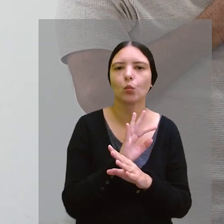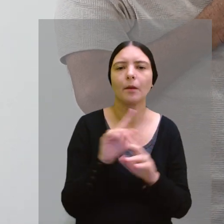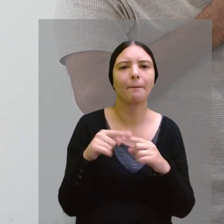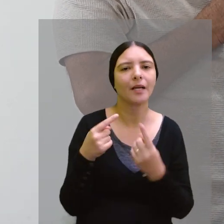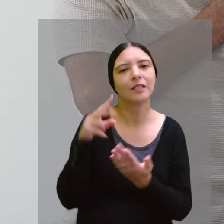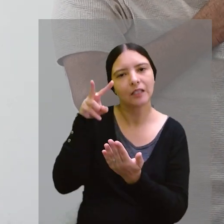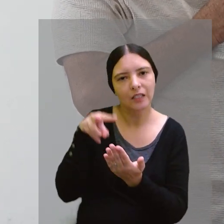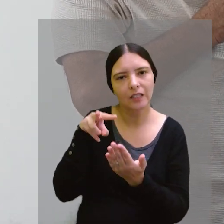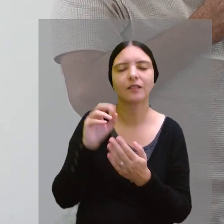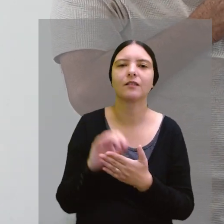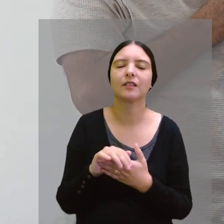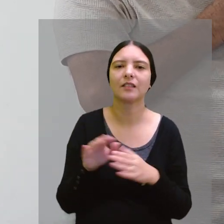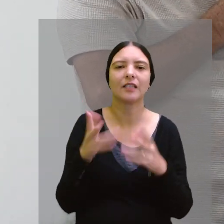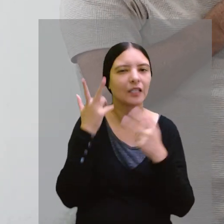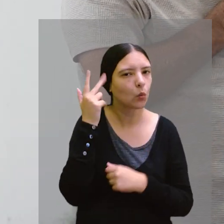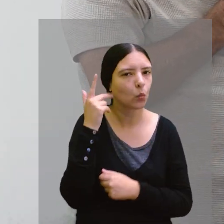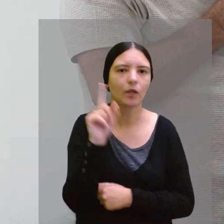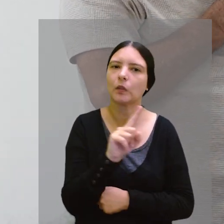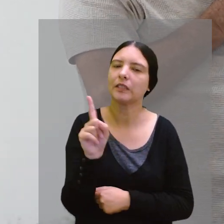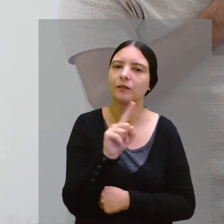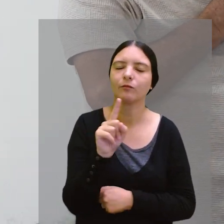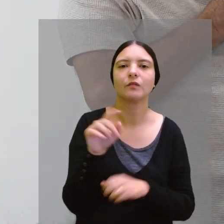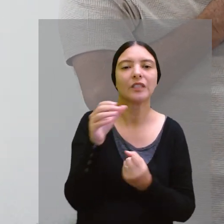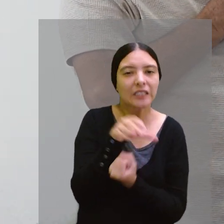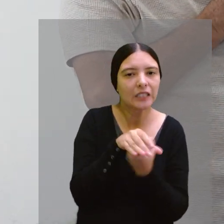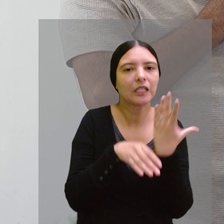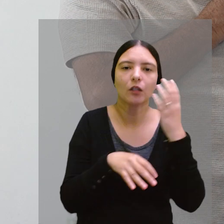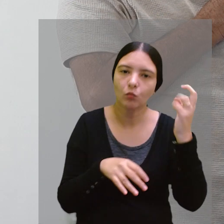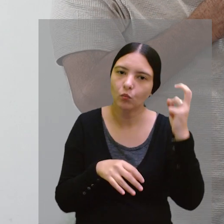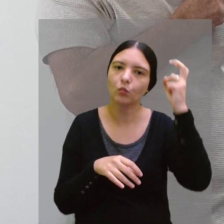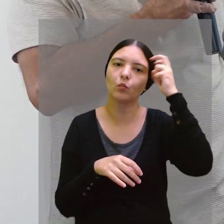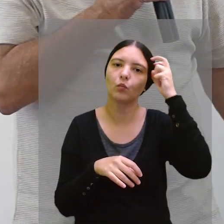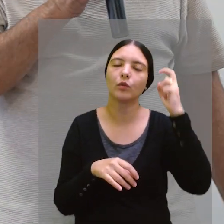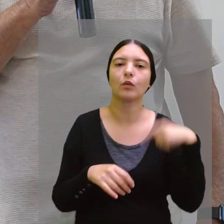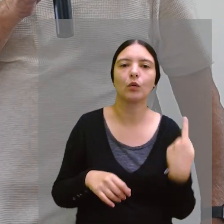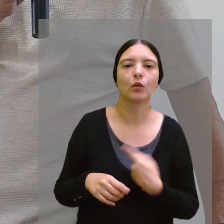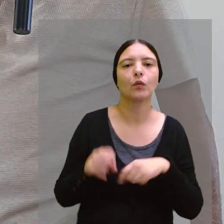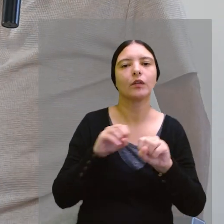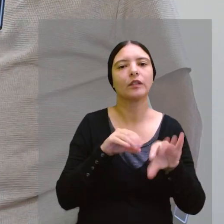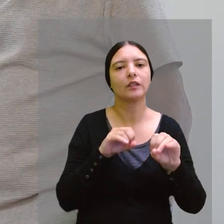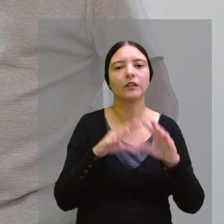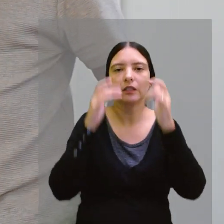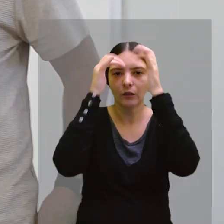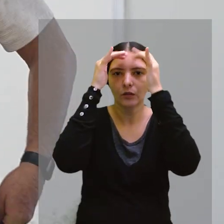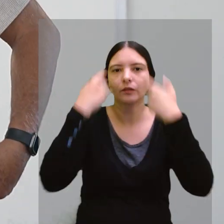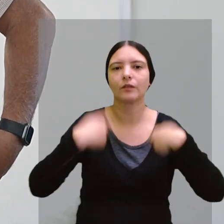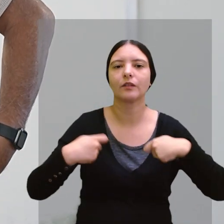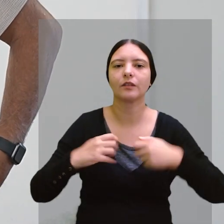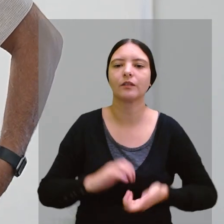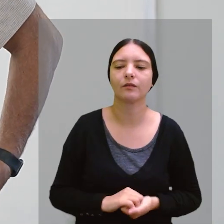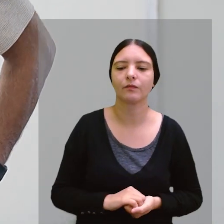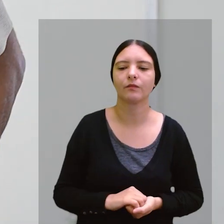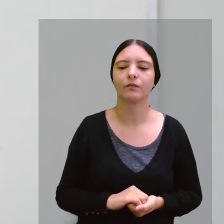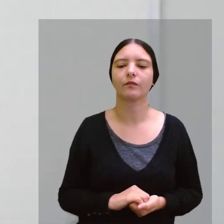para ler. Ler não é natural, é uma invenção cultural recente que precisa ser ensinada ao cérebro.